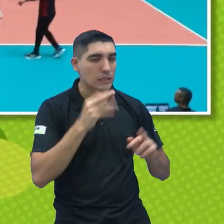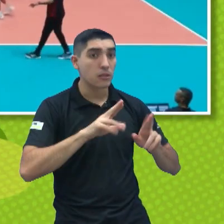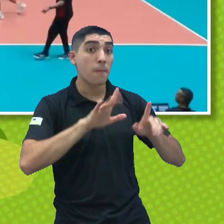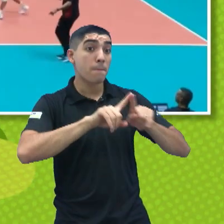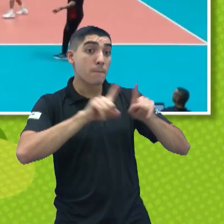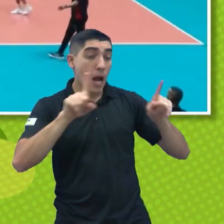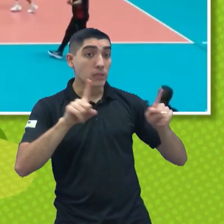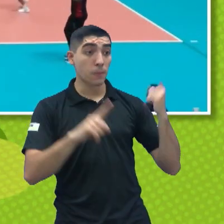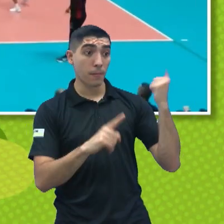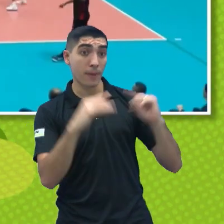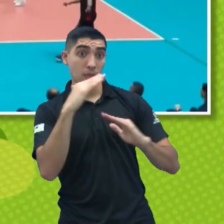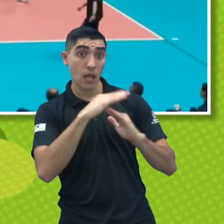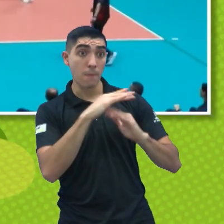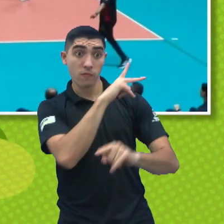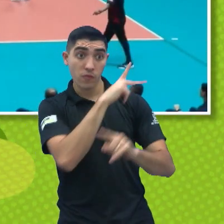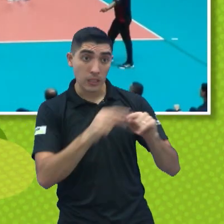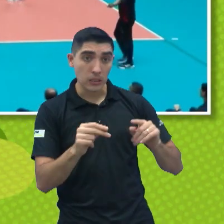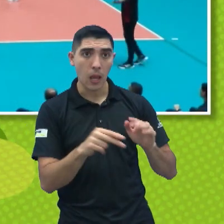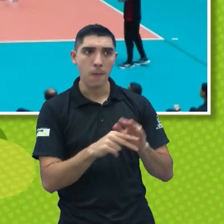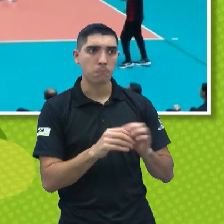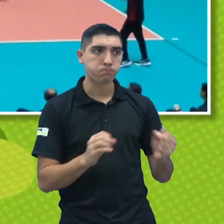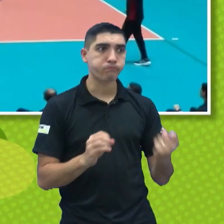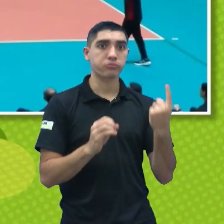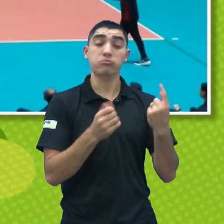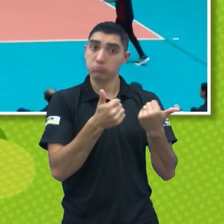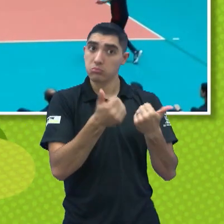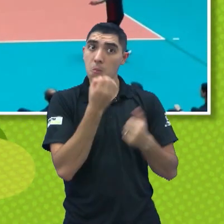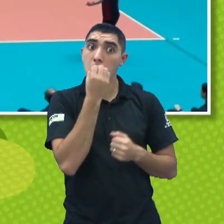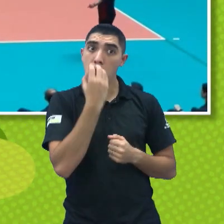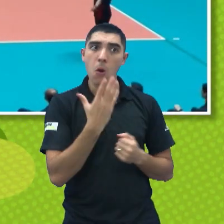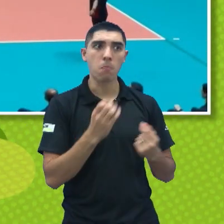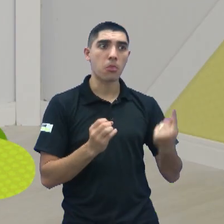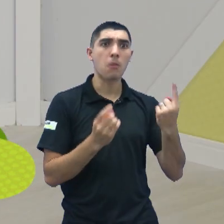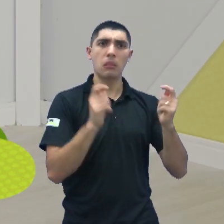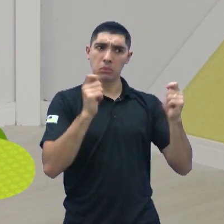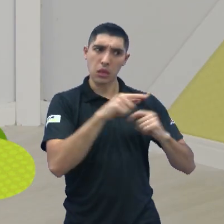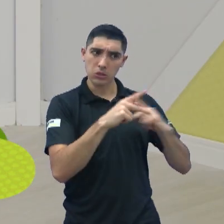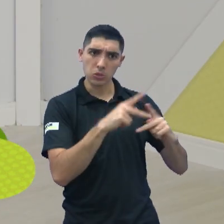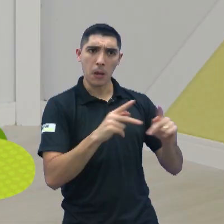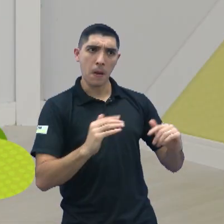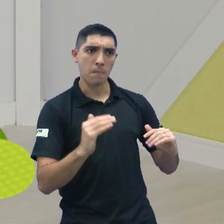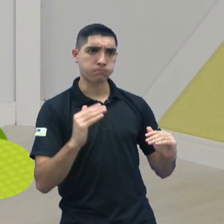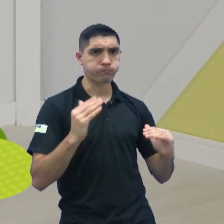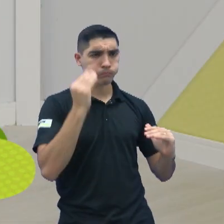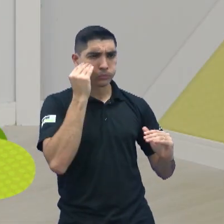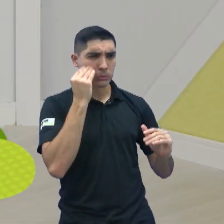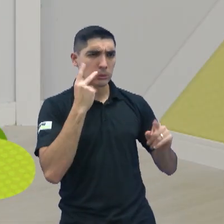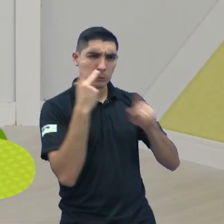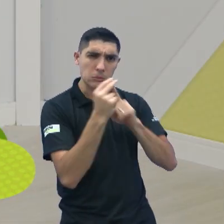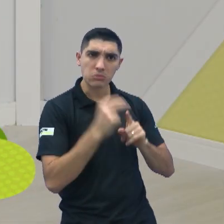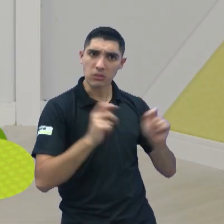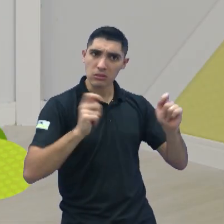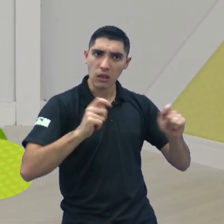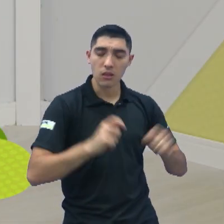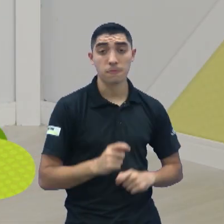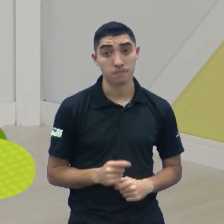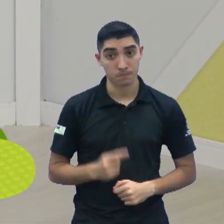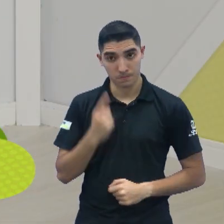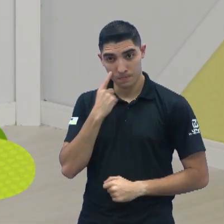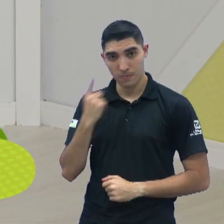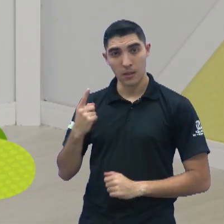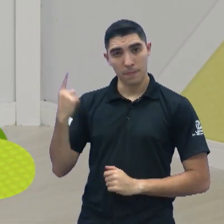o primeiro set já foi uma coisa positiva, demonstra que a equipe pode ser competitiva. E você vê ali as parciais, né? O primeiro que o São José